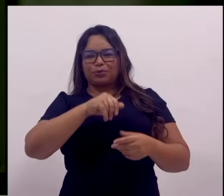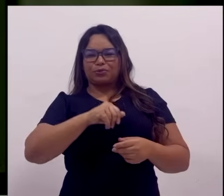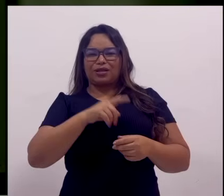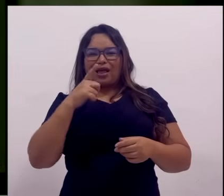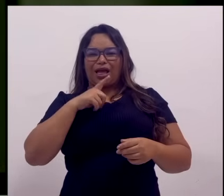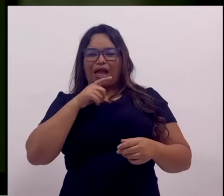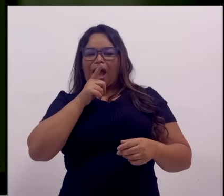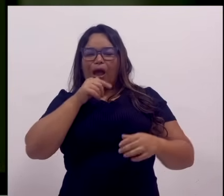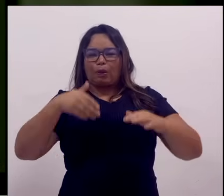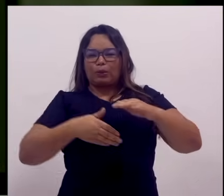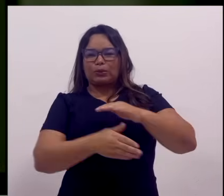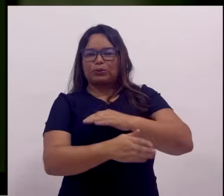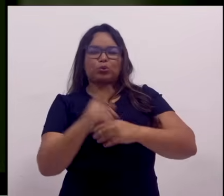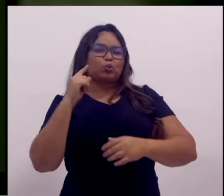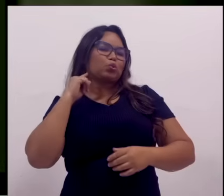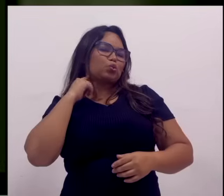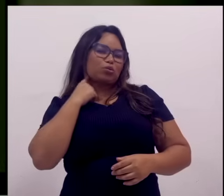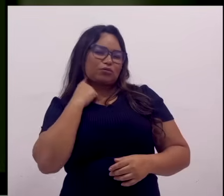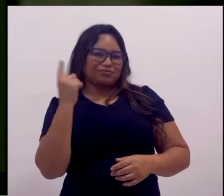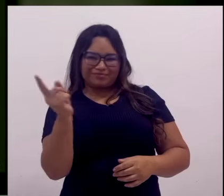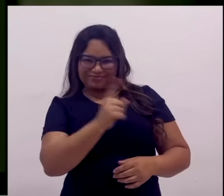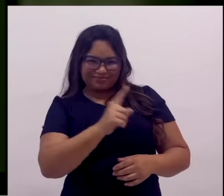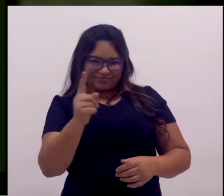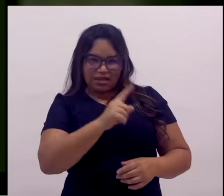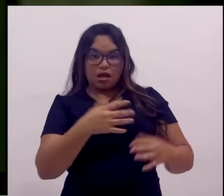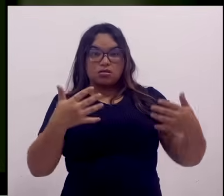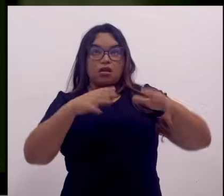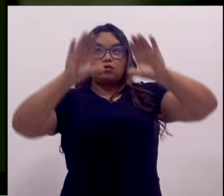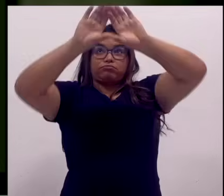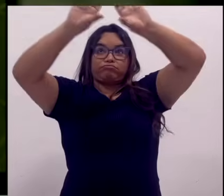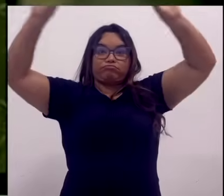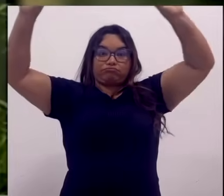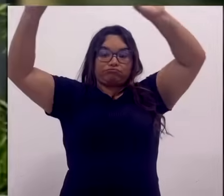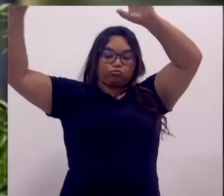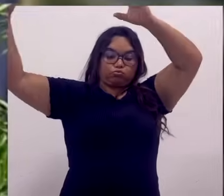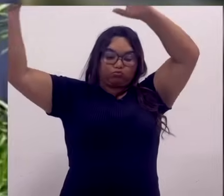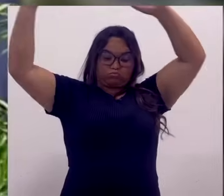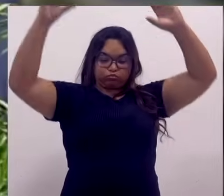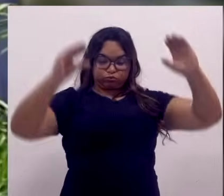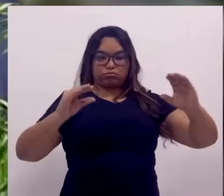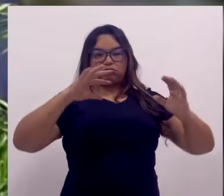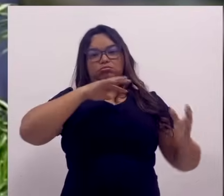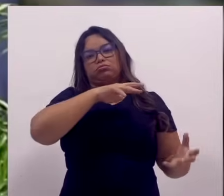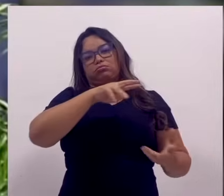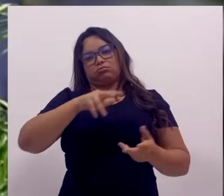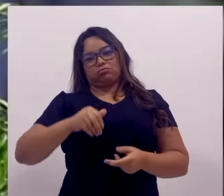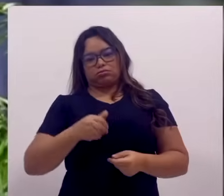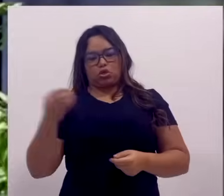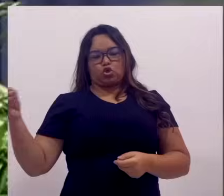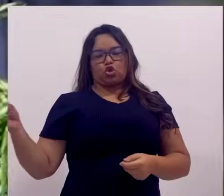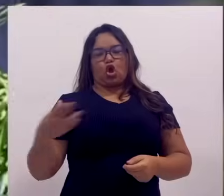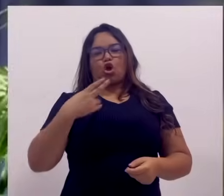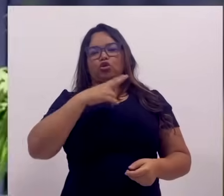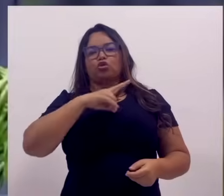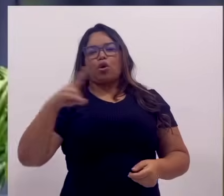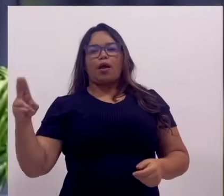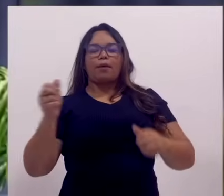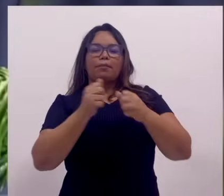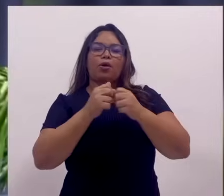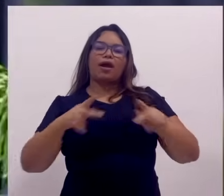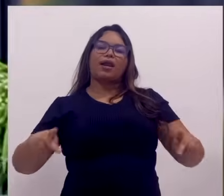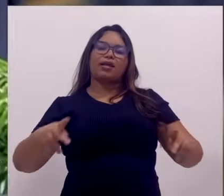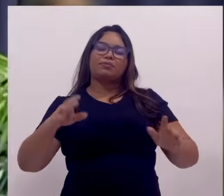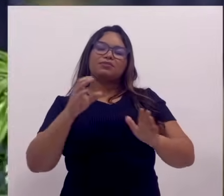Não, ela desce do céu, do meu Deus, e eu escreverei sobre ele um novo nome.